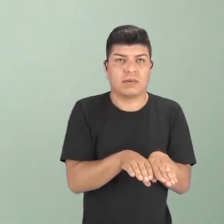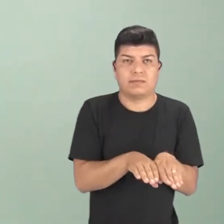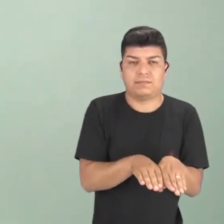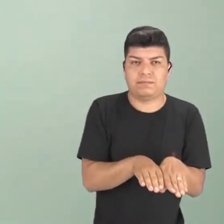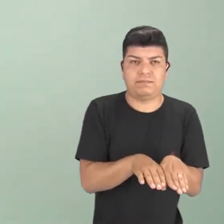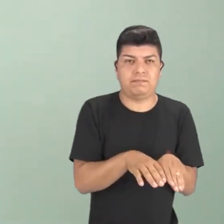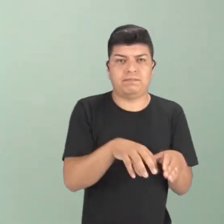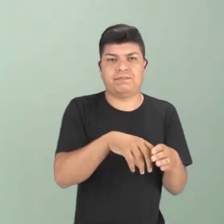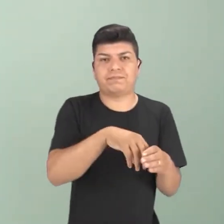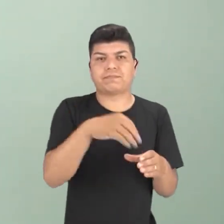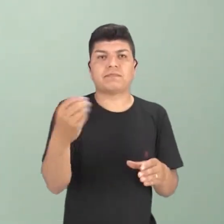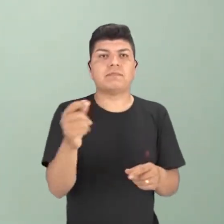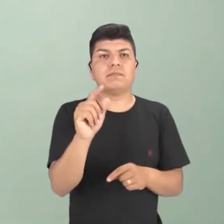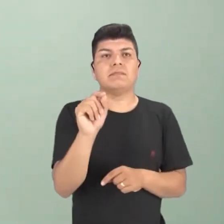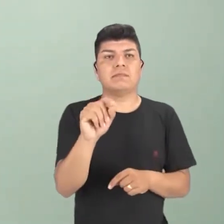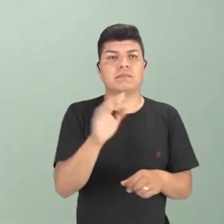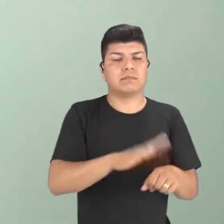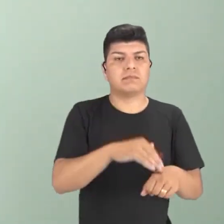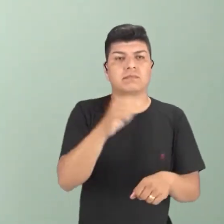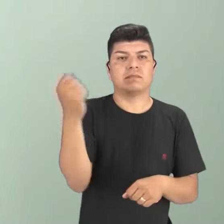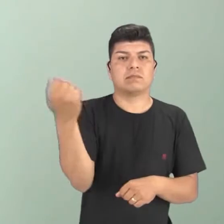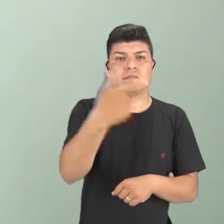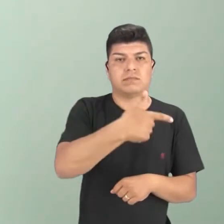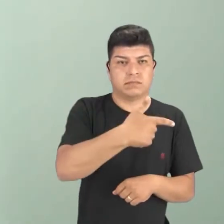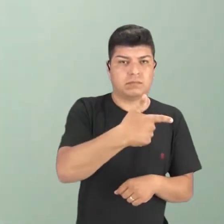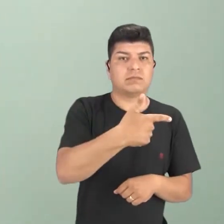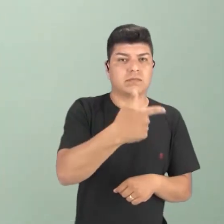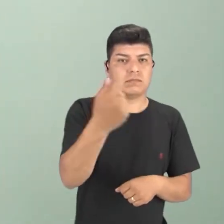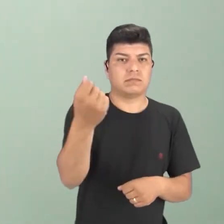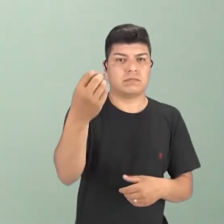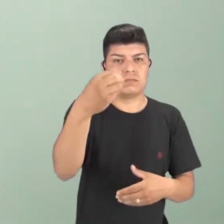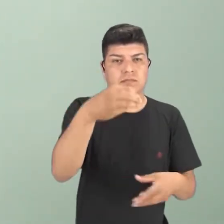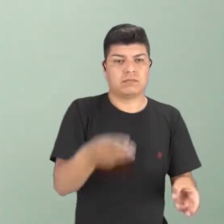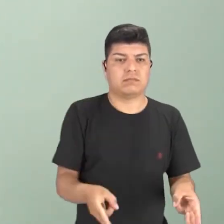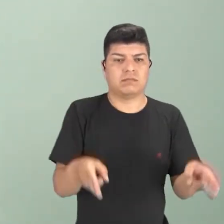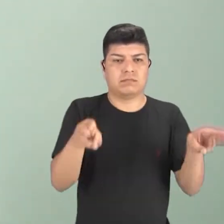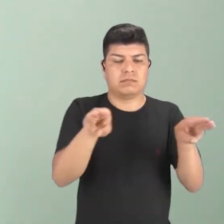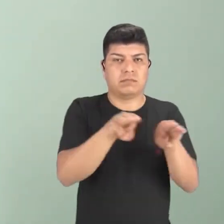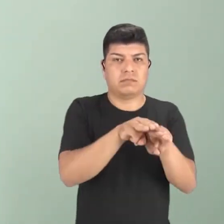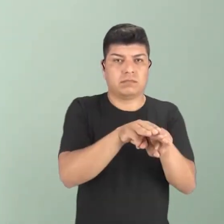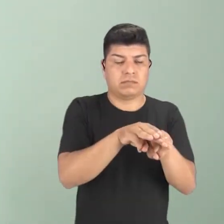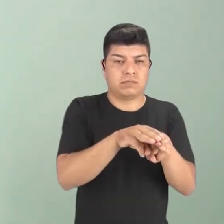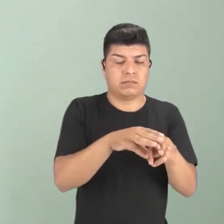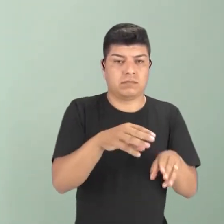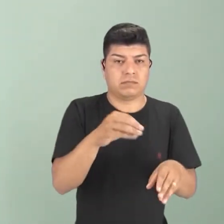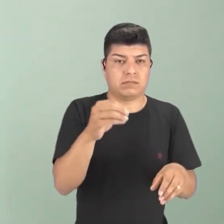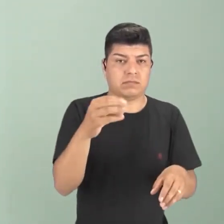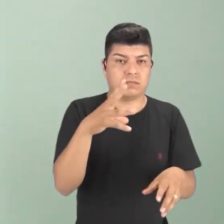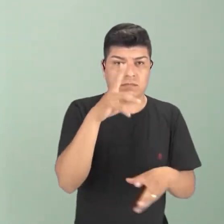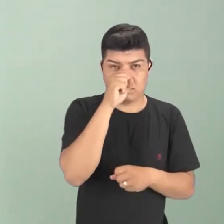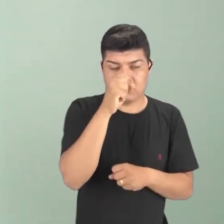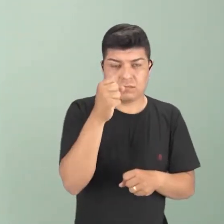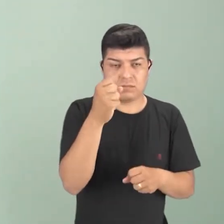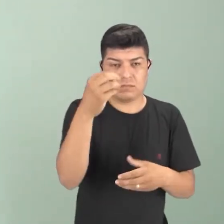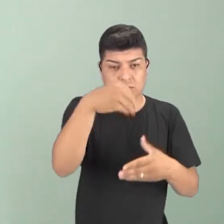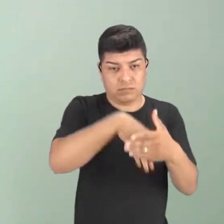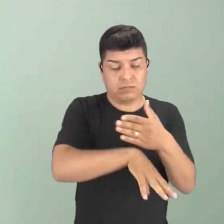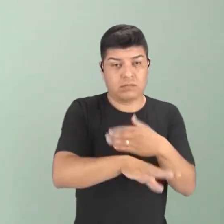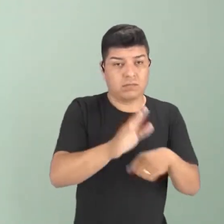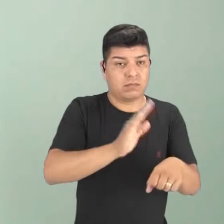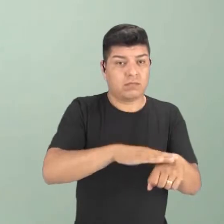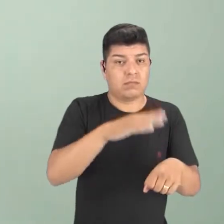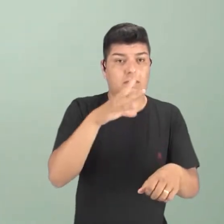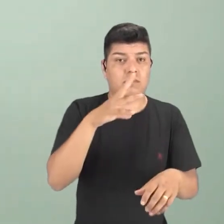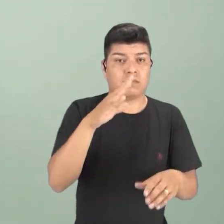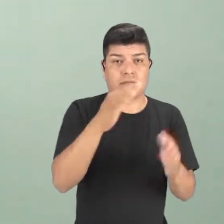magnético fora é muito maior do que a intensidade do campo... a intensidade do campo magnético dentro é